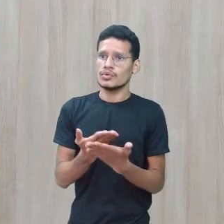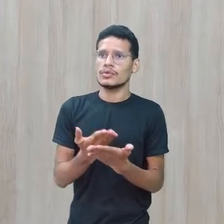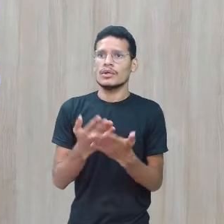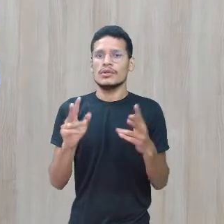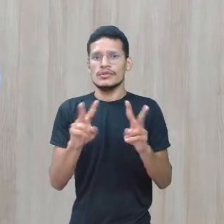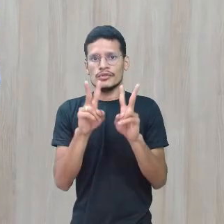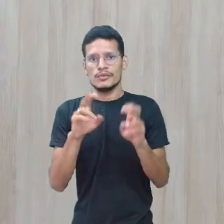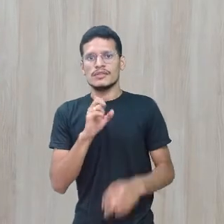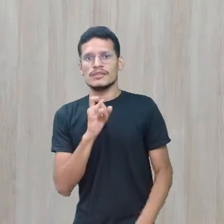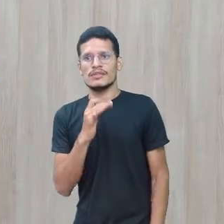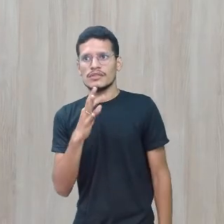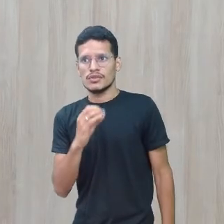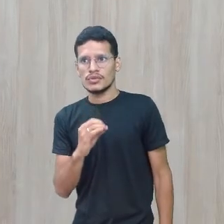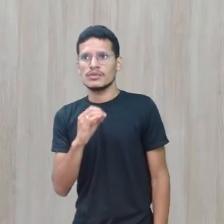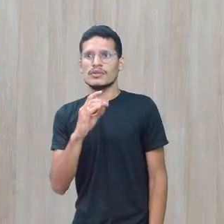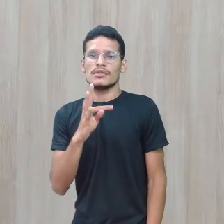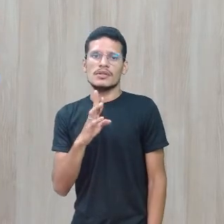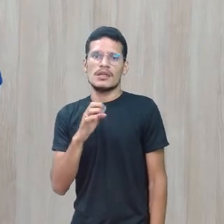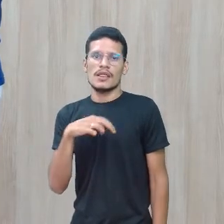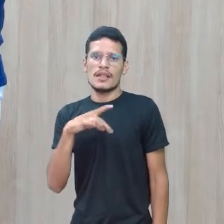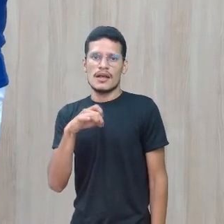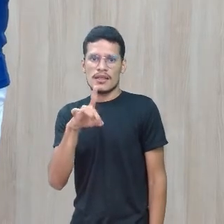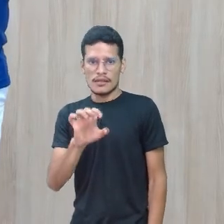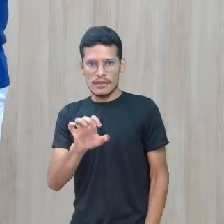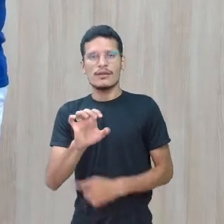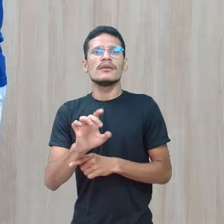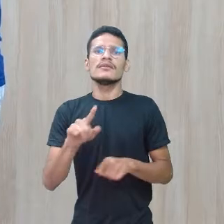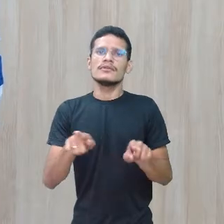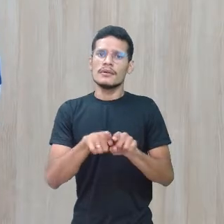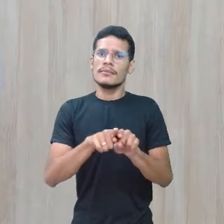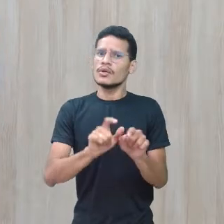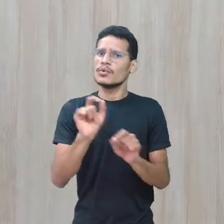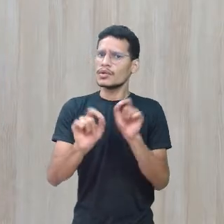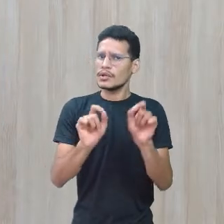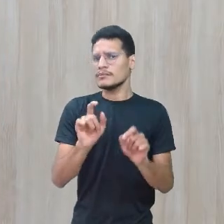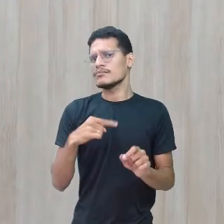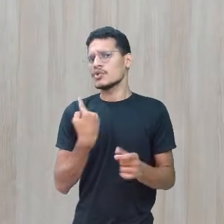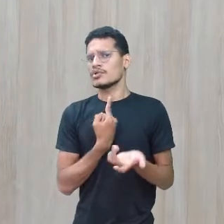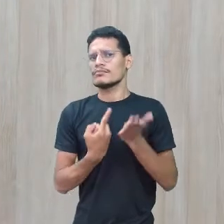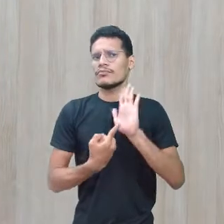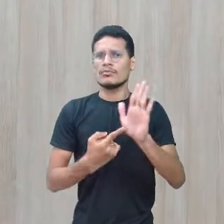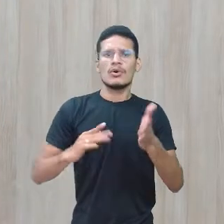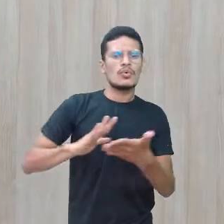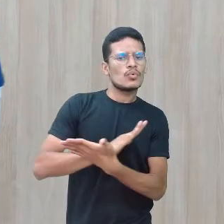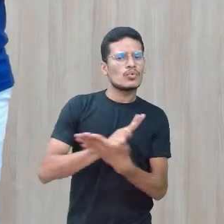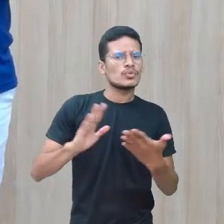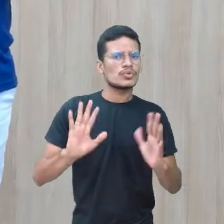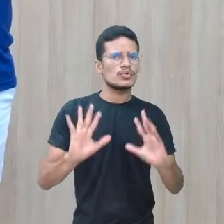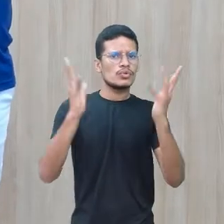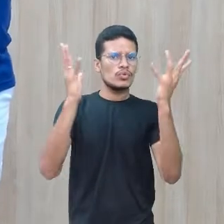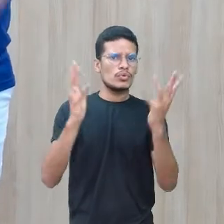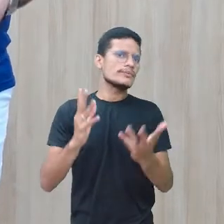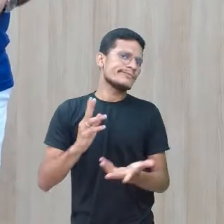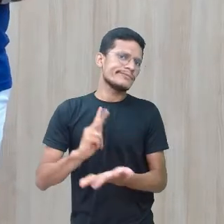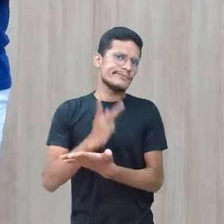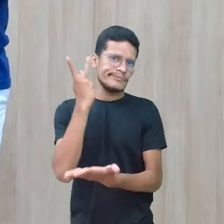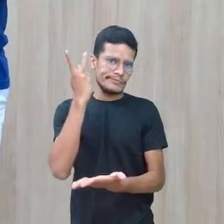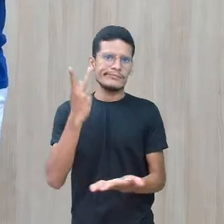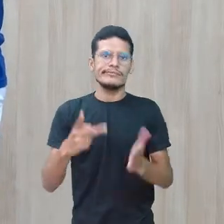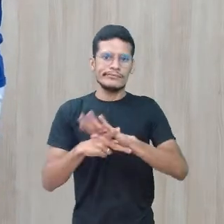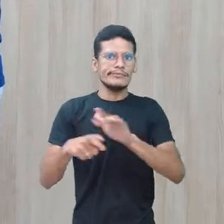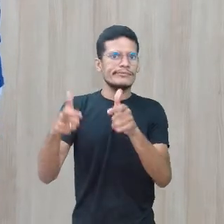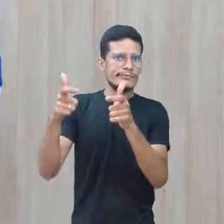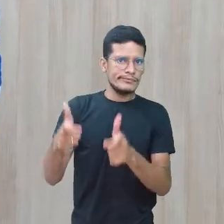Trindade e um pouquinho sobre alguns desses eventos, né, que aconteceram naquele